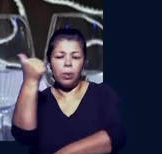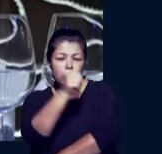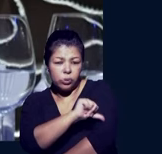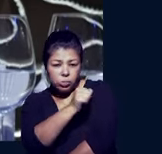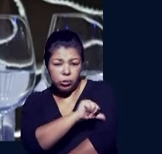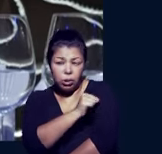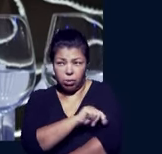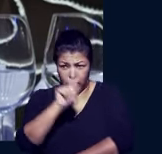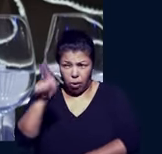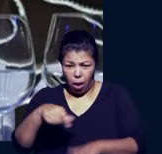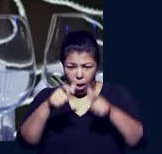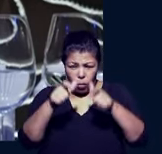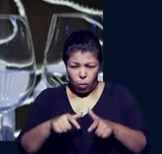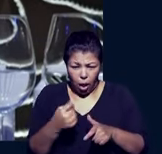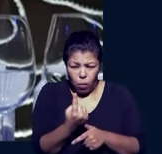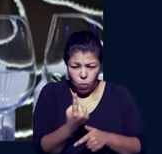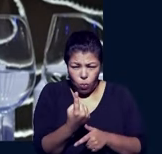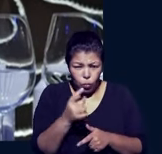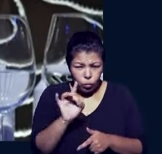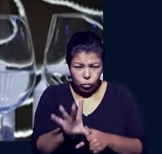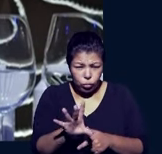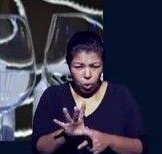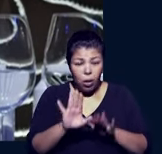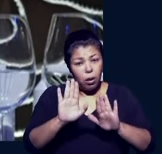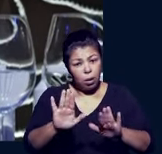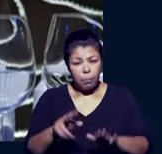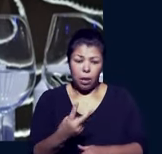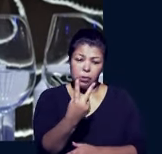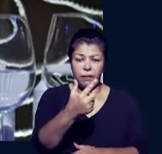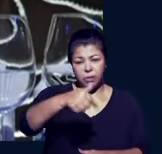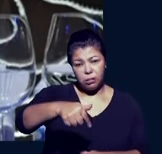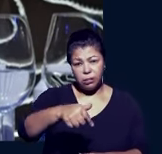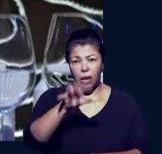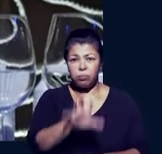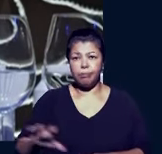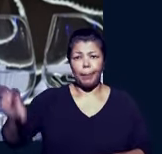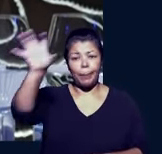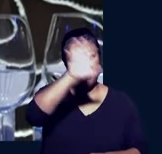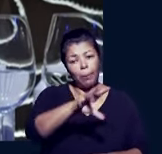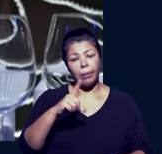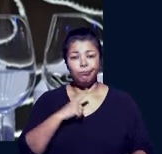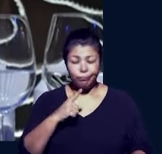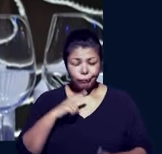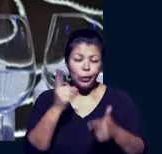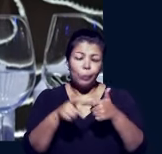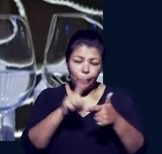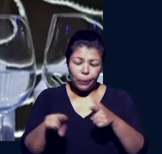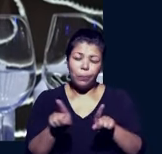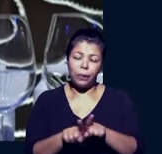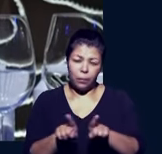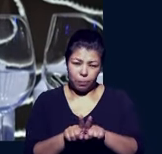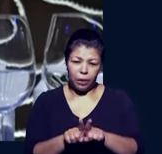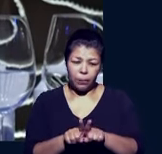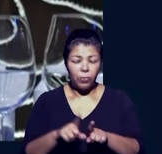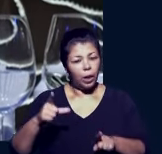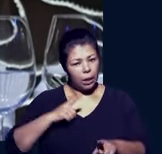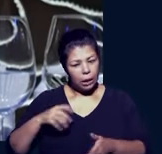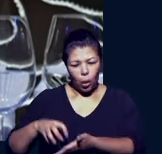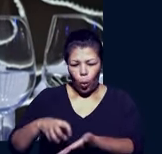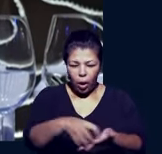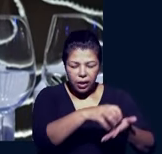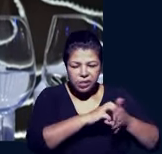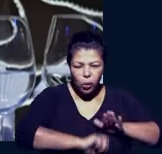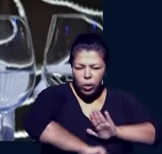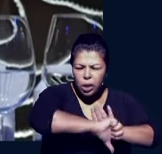pontual assim vai ser pontual nas 27 unidades da Federação essas organizações criminosas cada